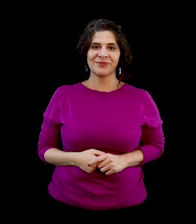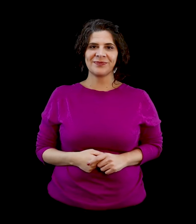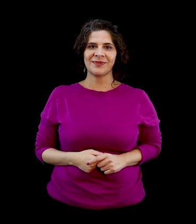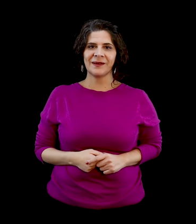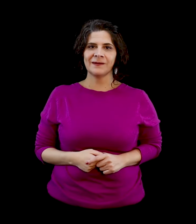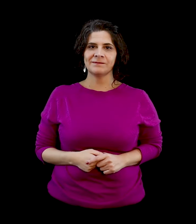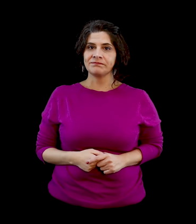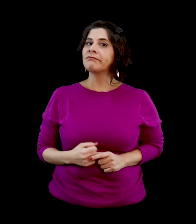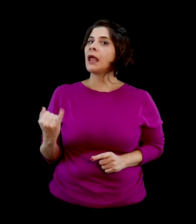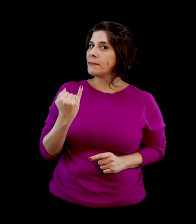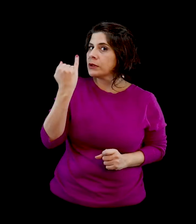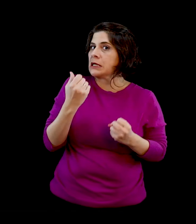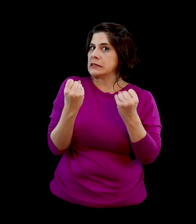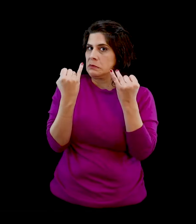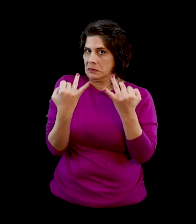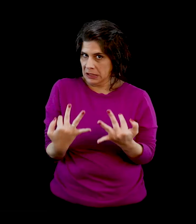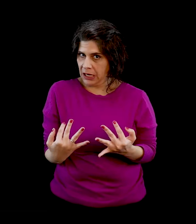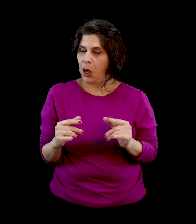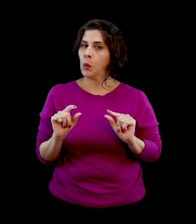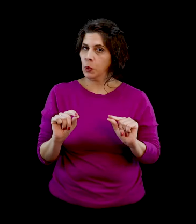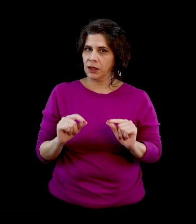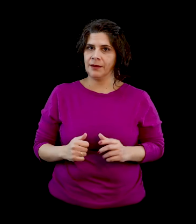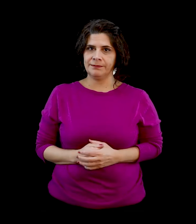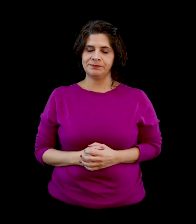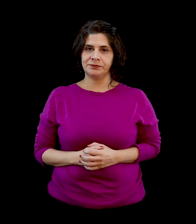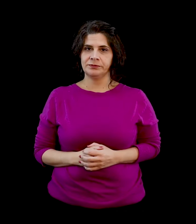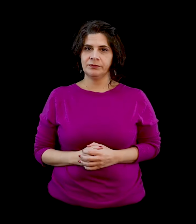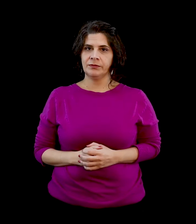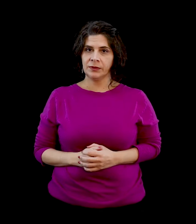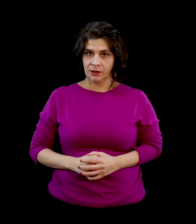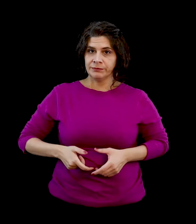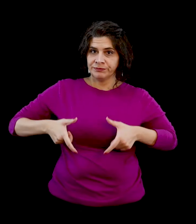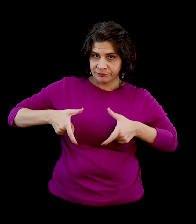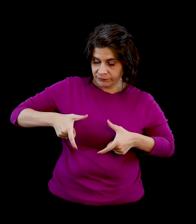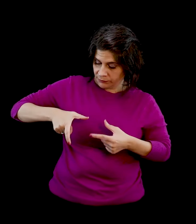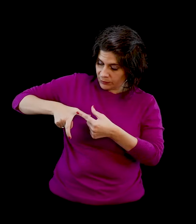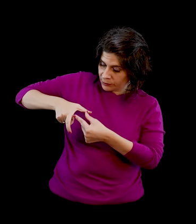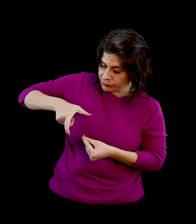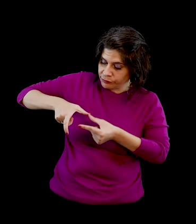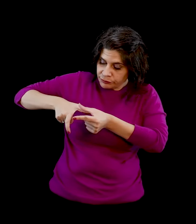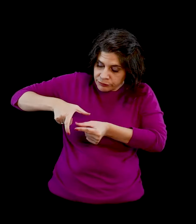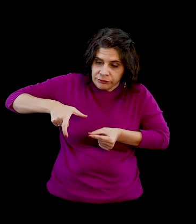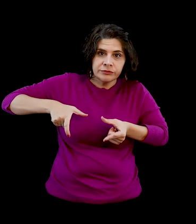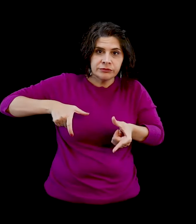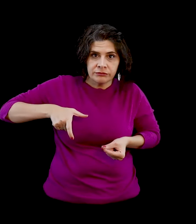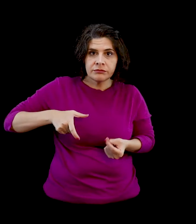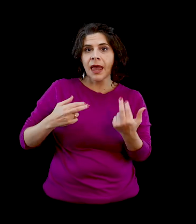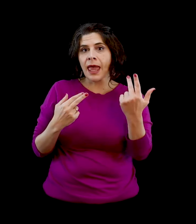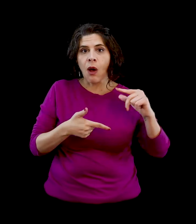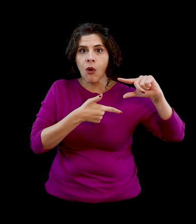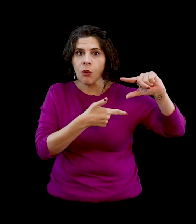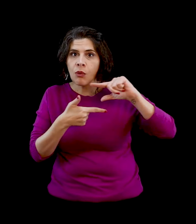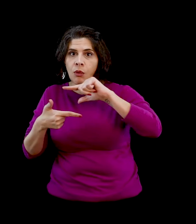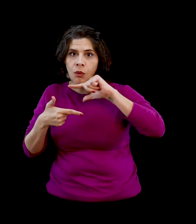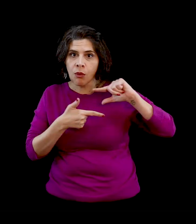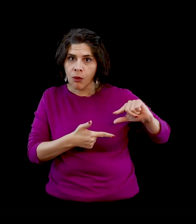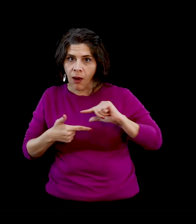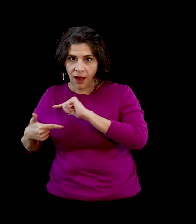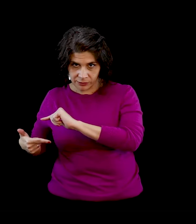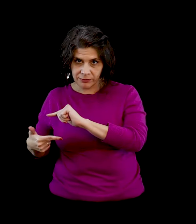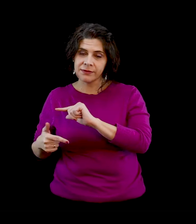a gente ressaltar que cada uma dessas seções vai servir como um dos quadros da nossa animação.